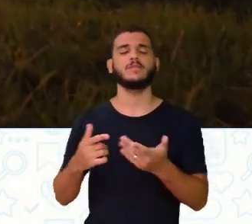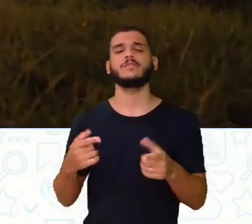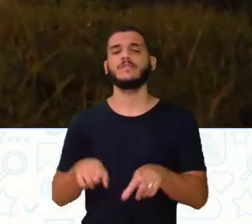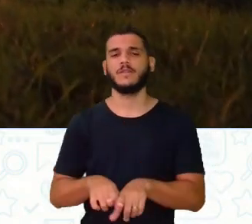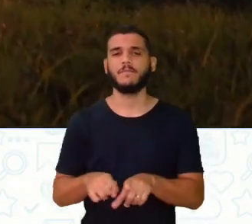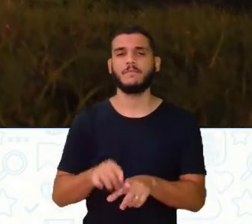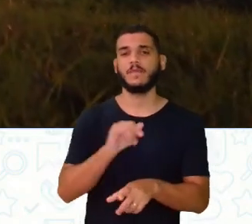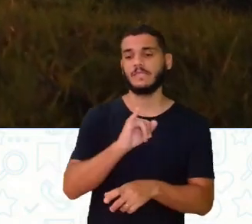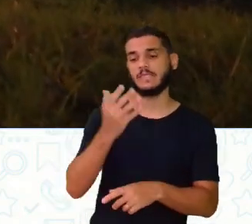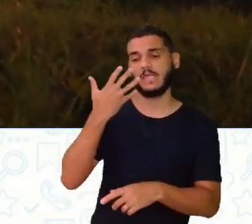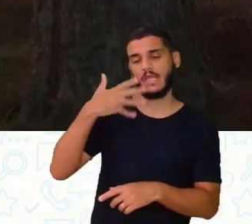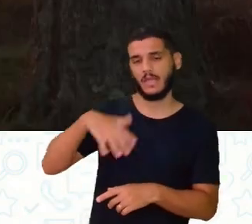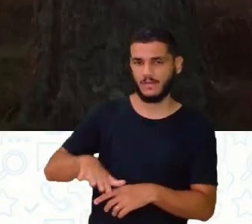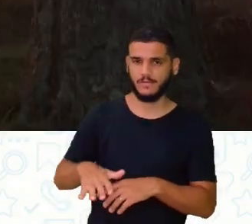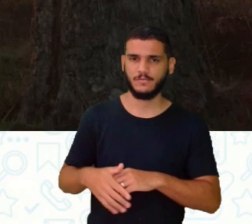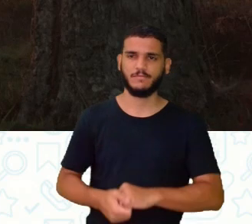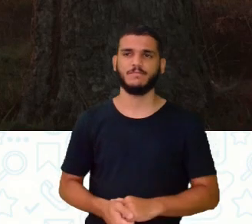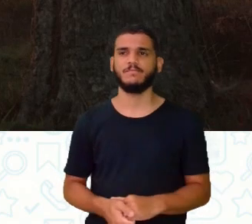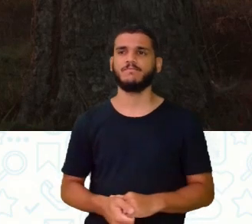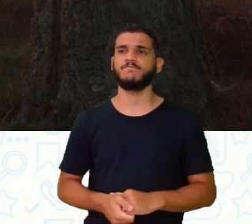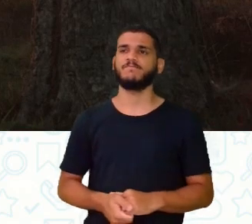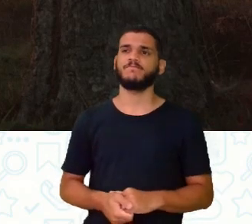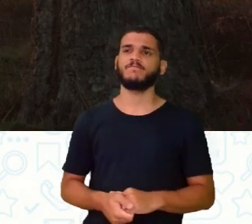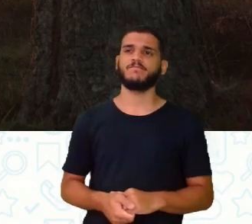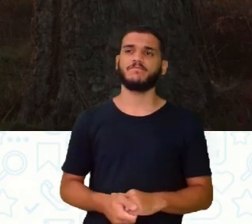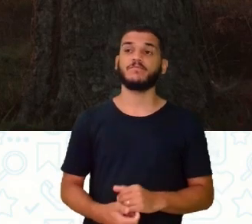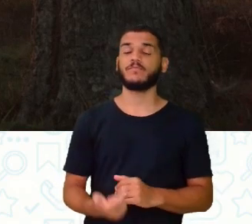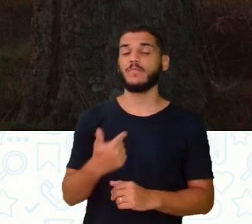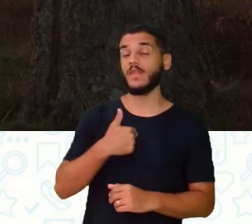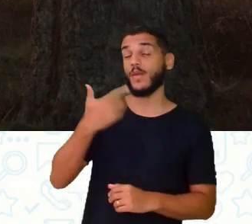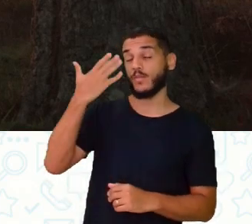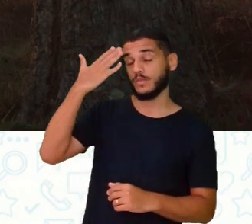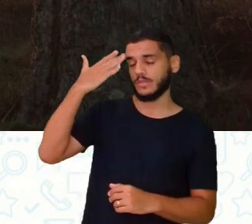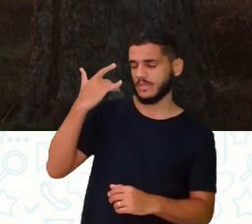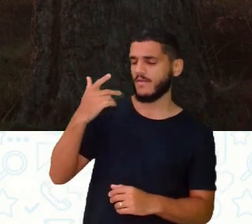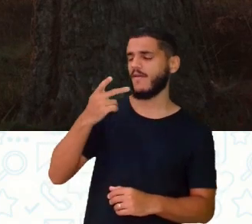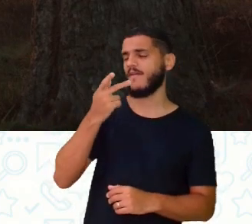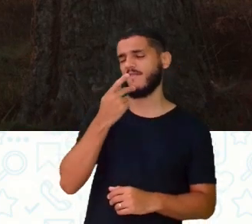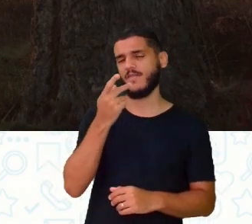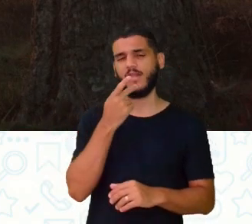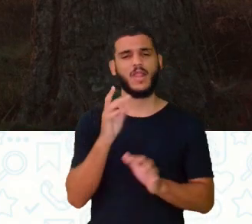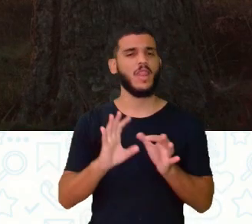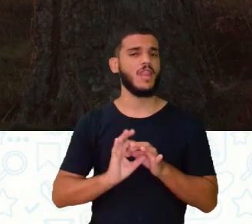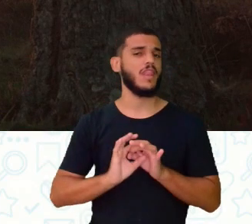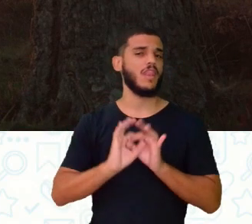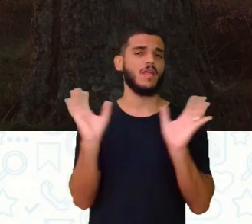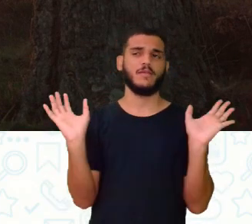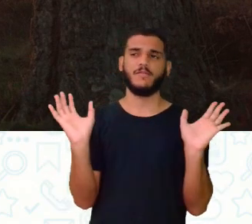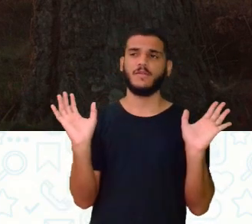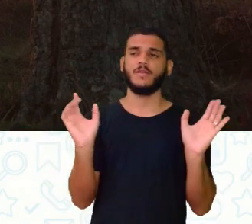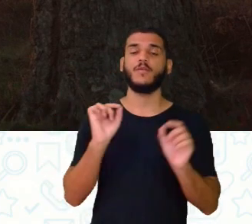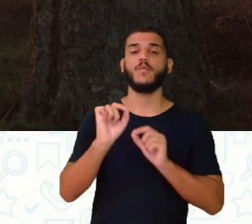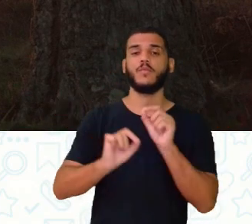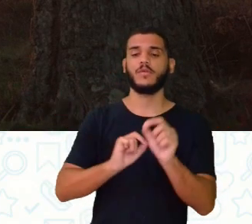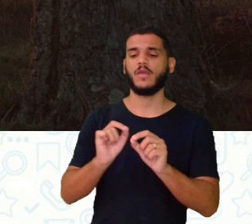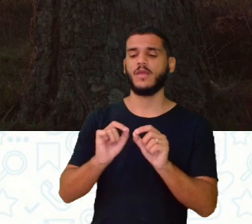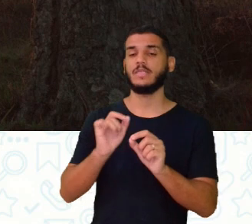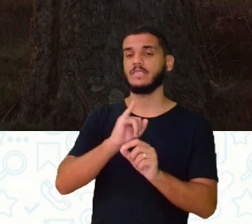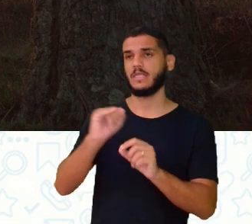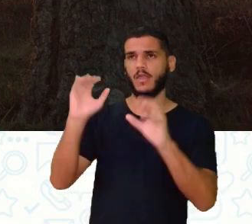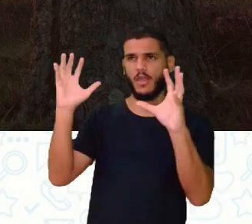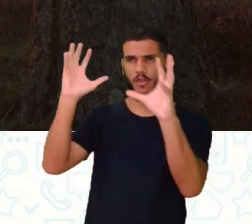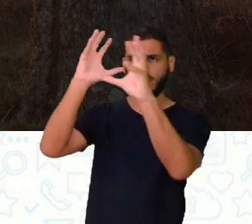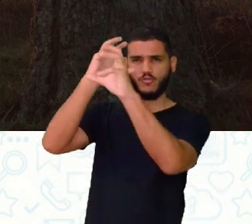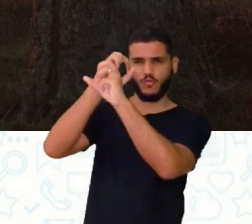era criança. Eu sei dizer sem pudor que o escuro me ilumina. É